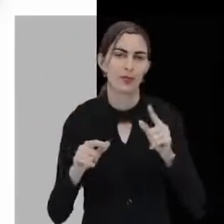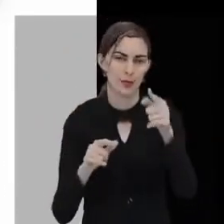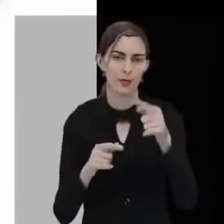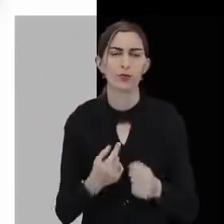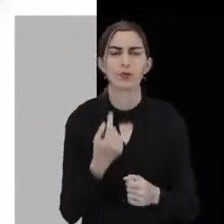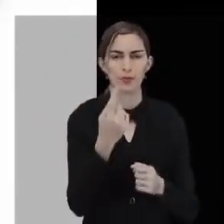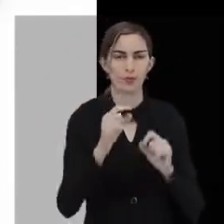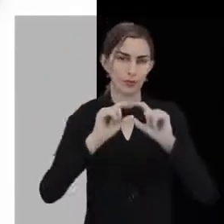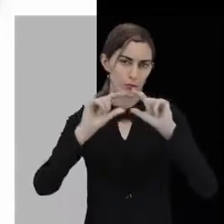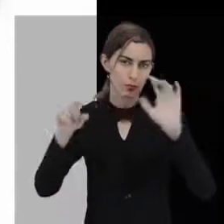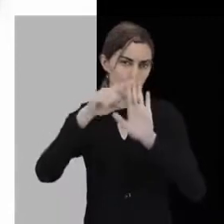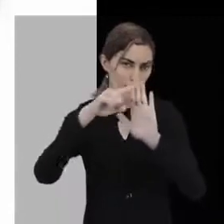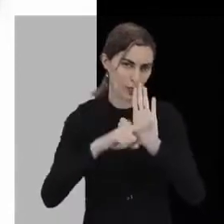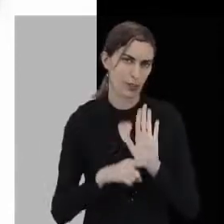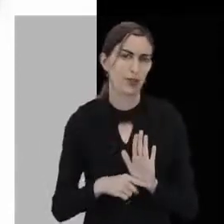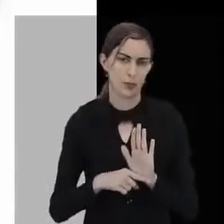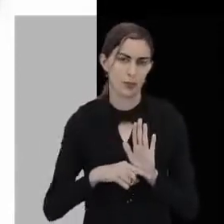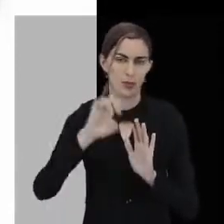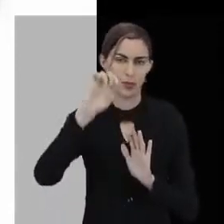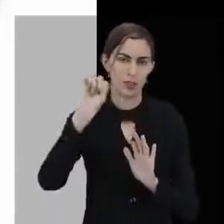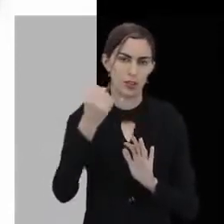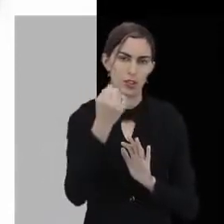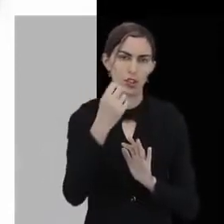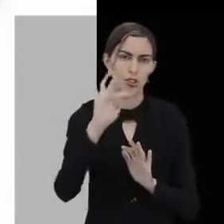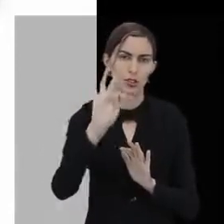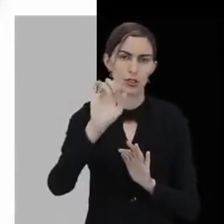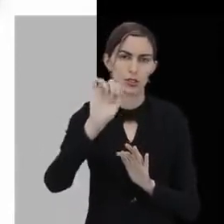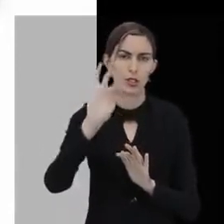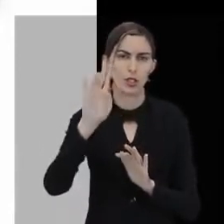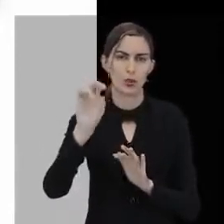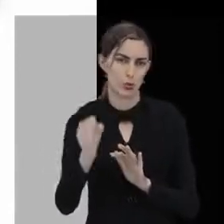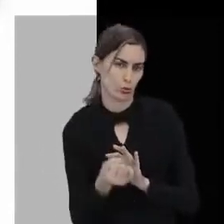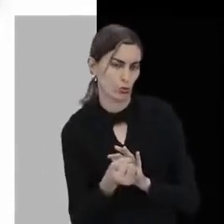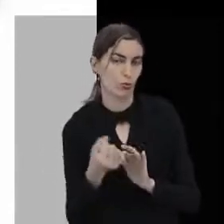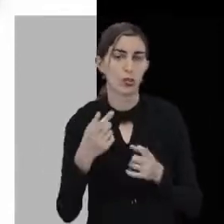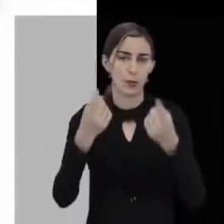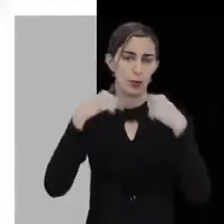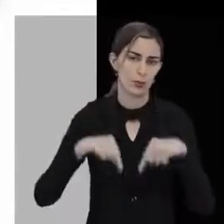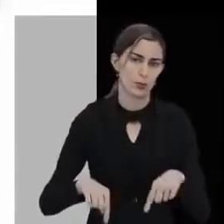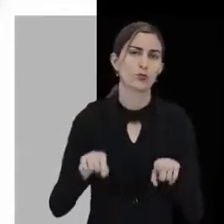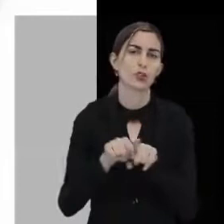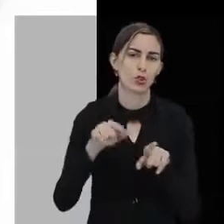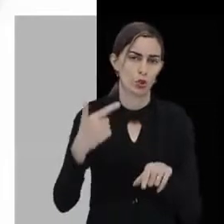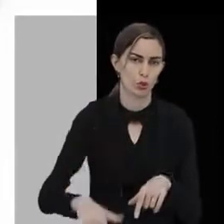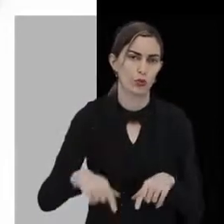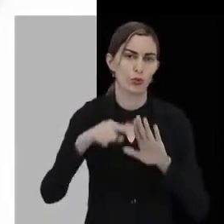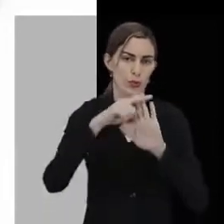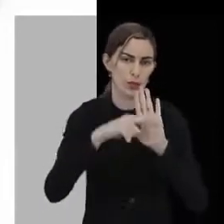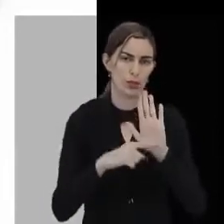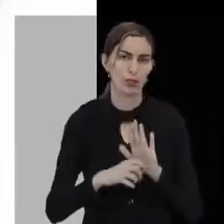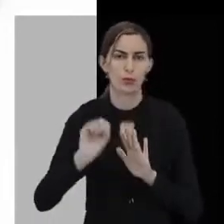coloquei um parâmetro chamado status e depois eu recuperei o mesmo parâmetro chamado status, certo? E aqui está um